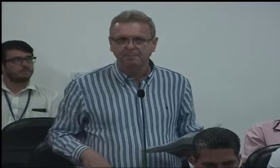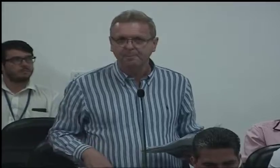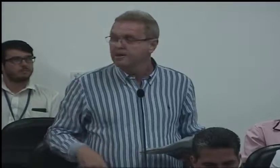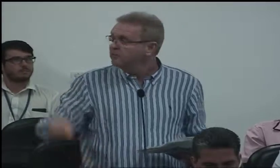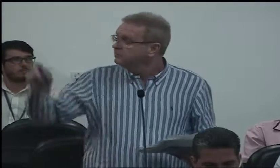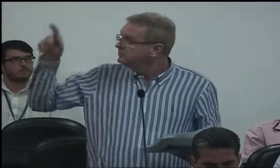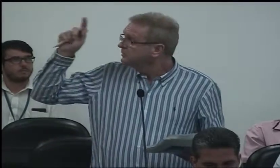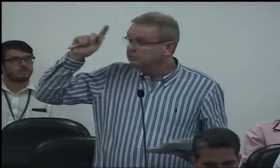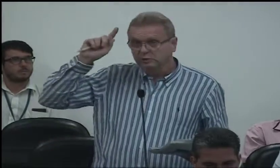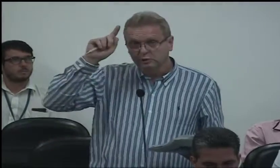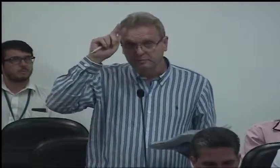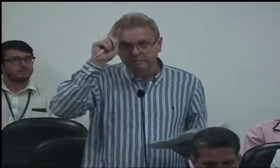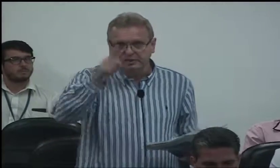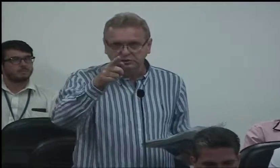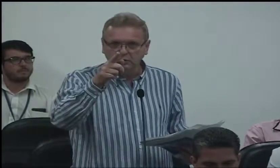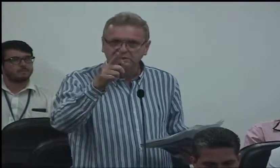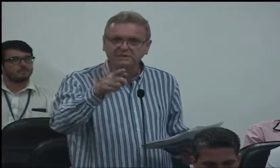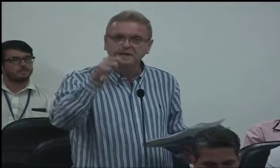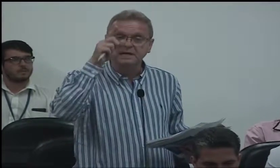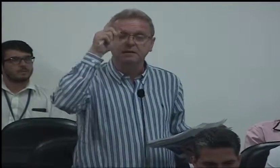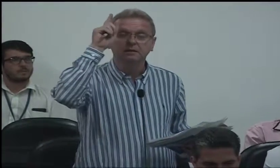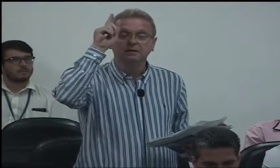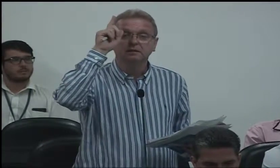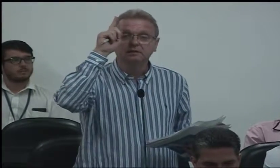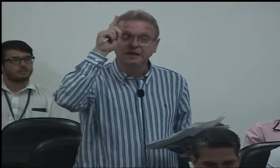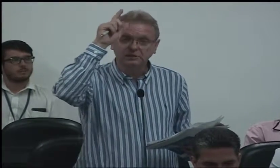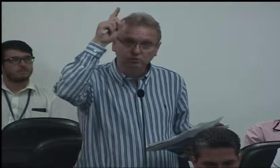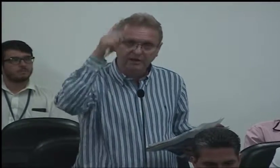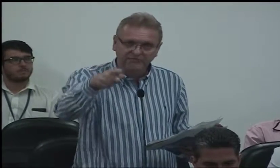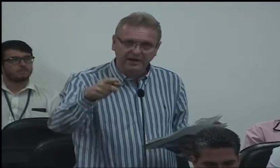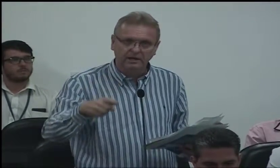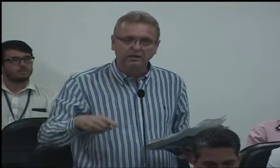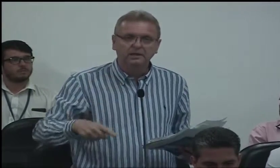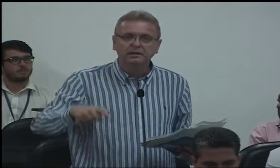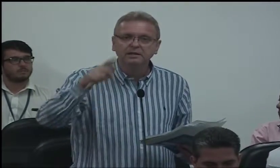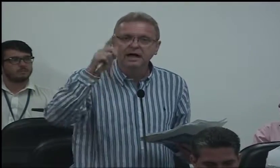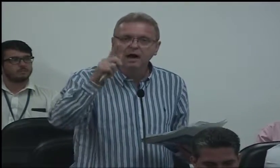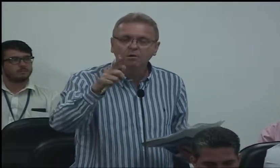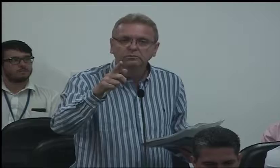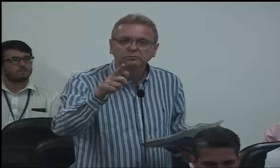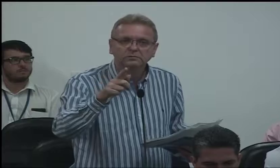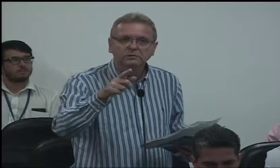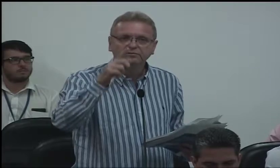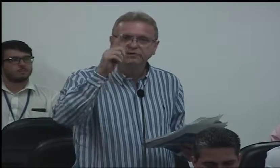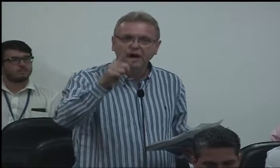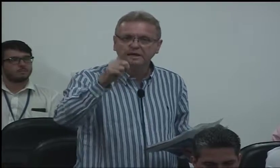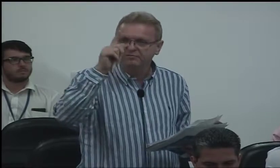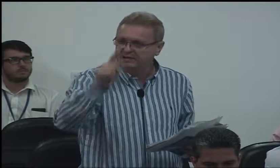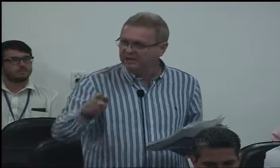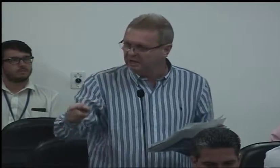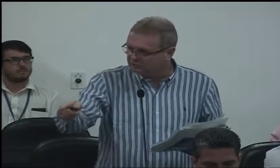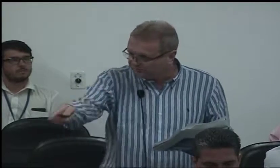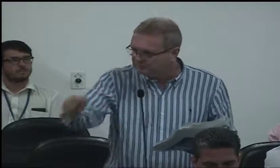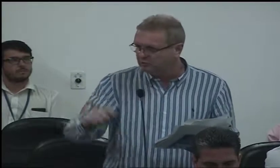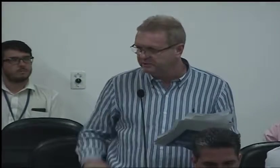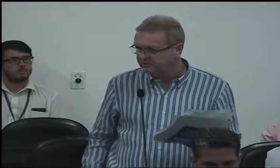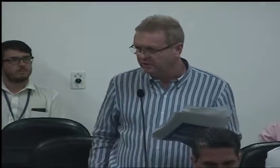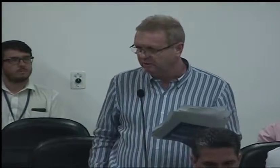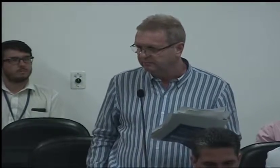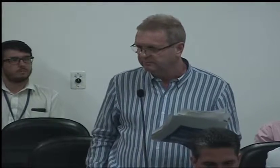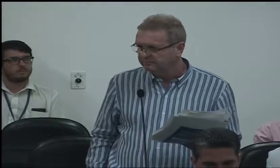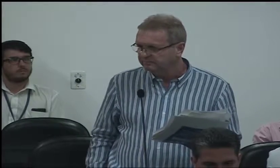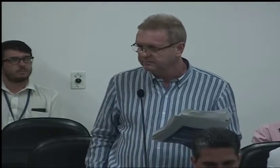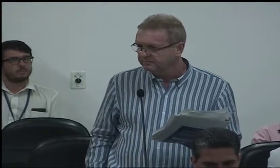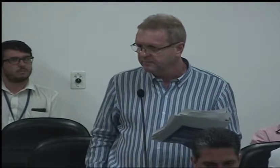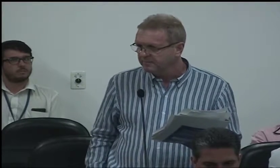maioria de pessoas que têm a sua fé. Não fale da fé de ninguém. Nós conversamos sobre isso,